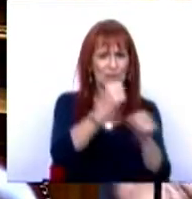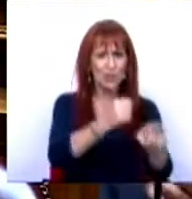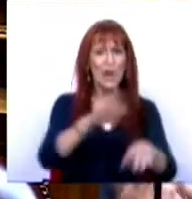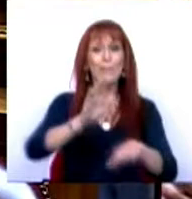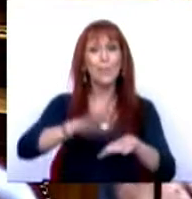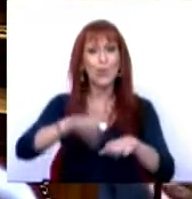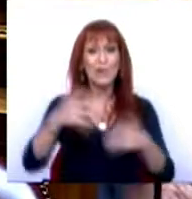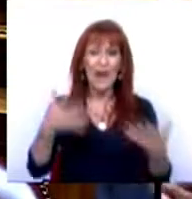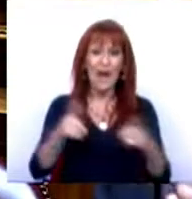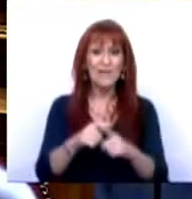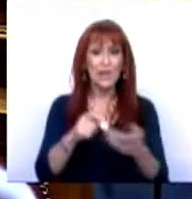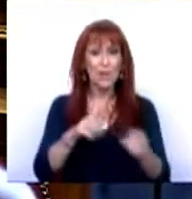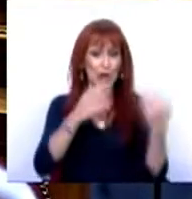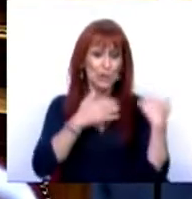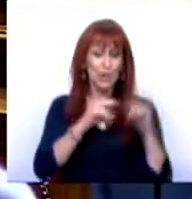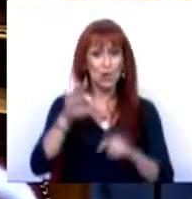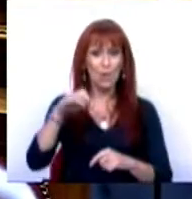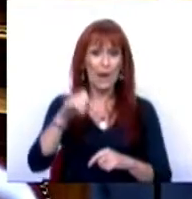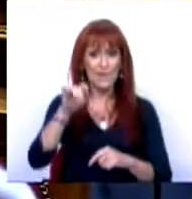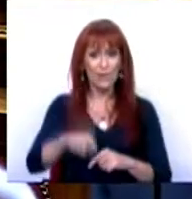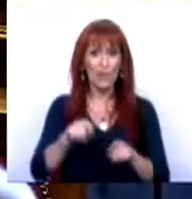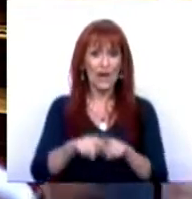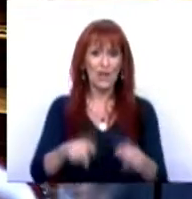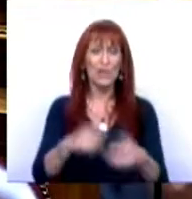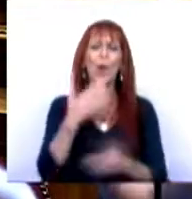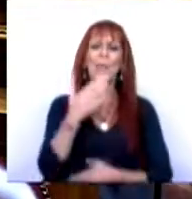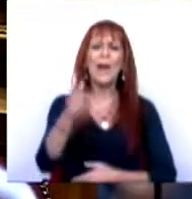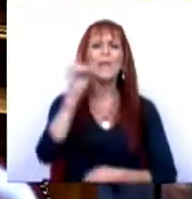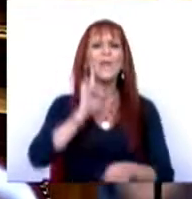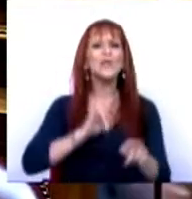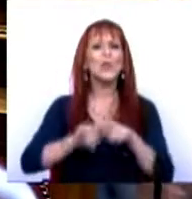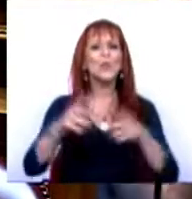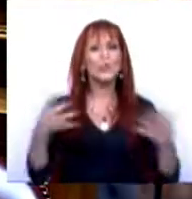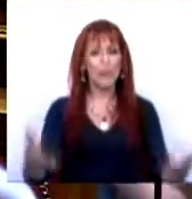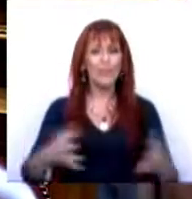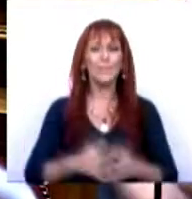isso, essa foi a responsabilidade do Partido Socialista neste momento. Muito obrigada, Sra. Deputada.